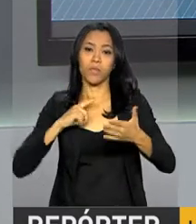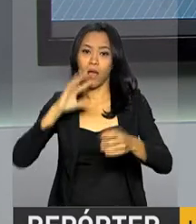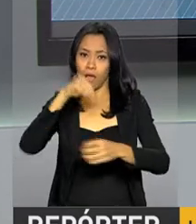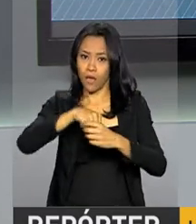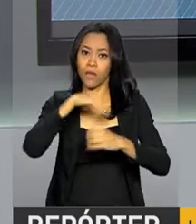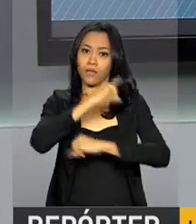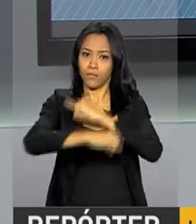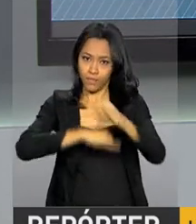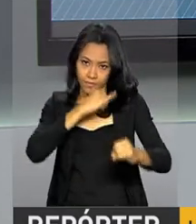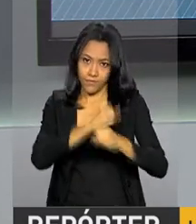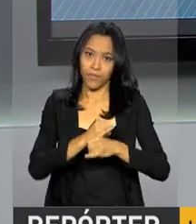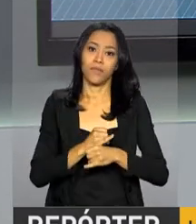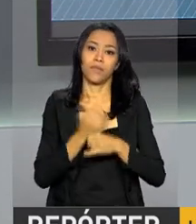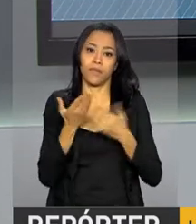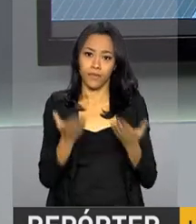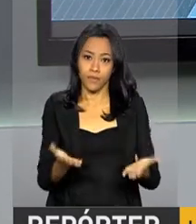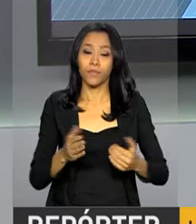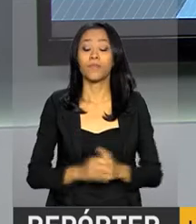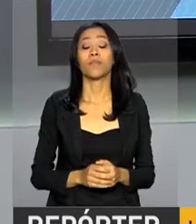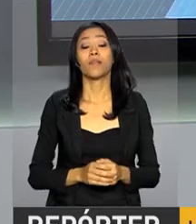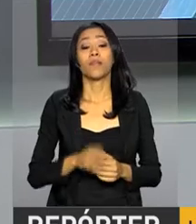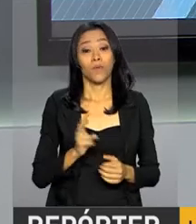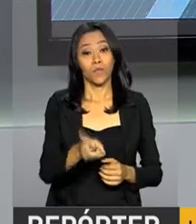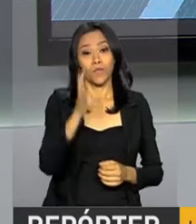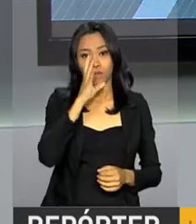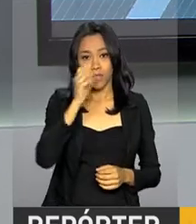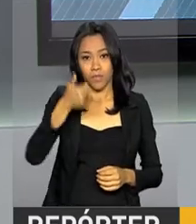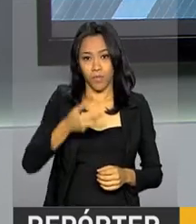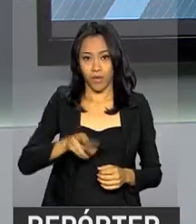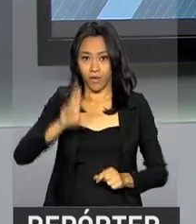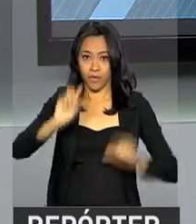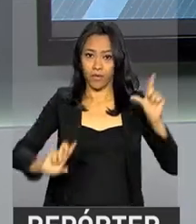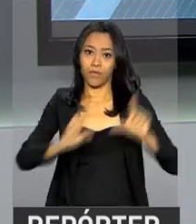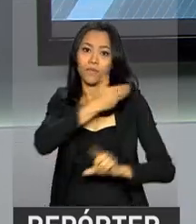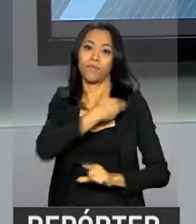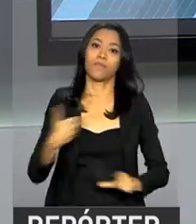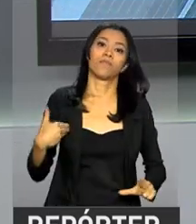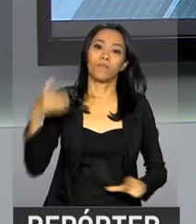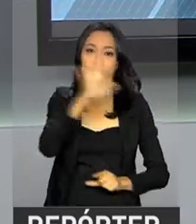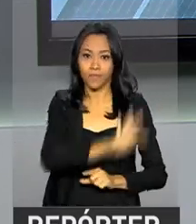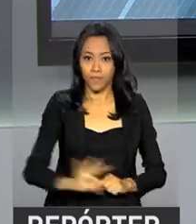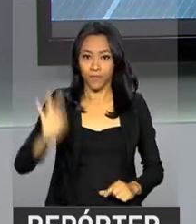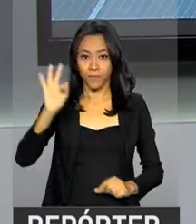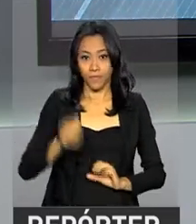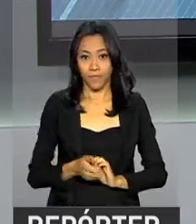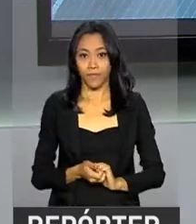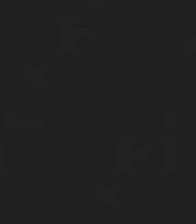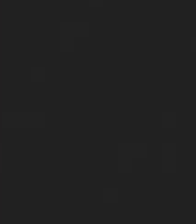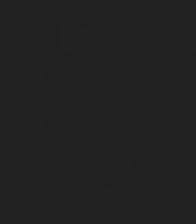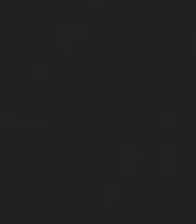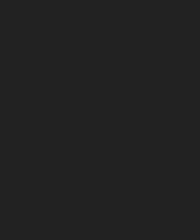disponível na nossa página da NBR na internet. Continue com a gente na NBR, a TV do Governo Federal.